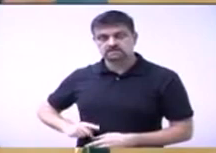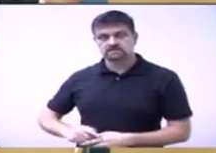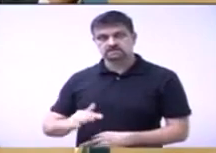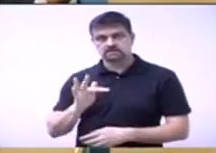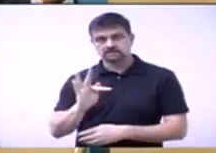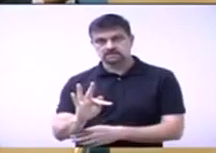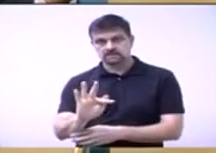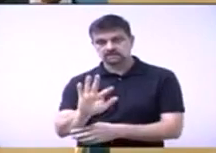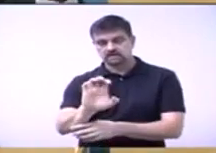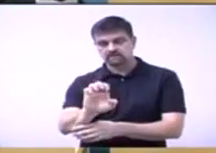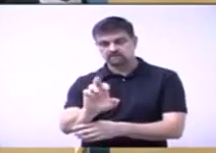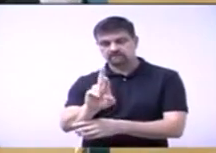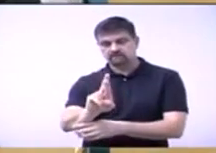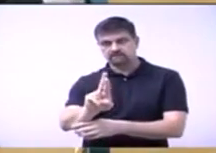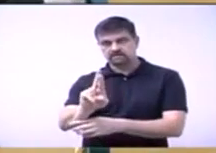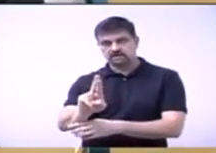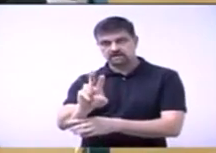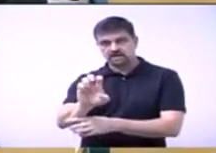Ferreirinha, e